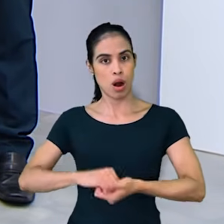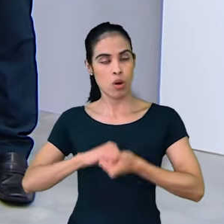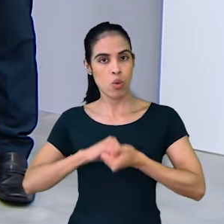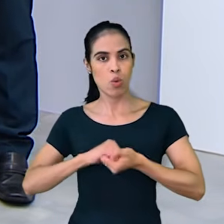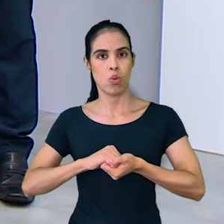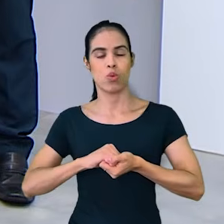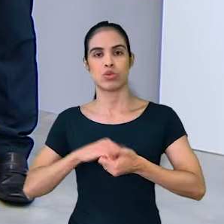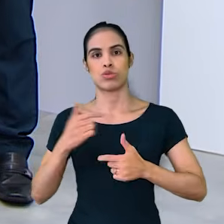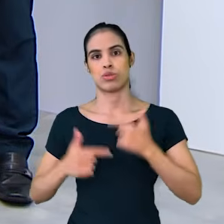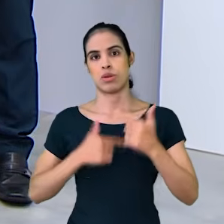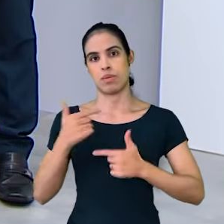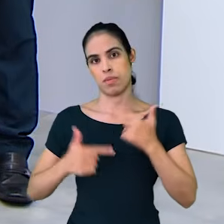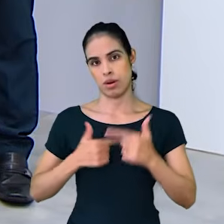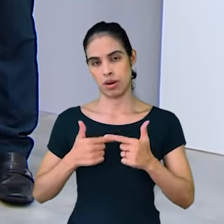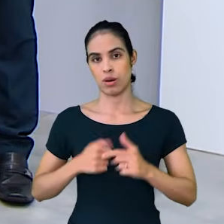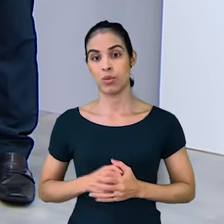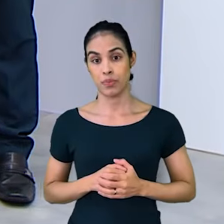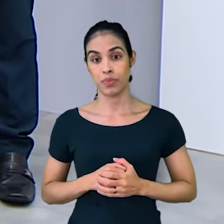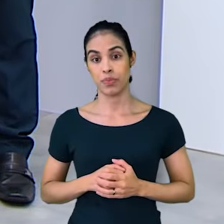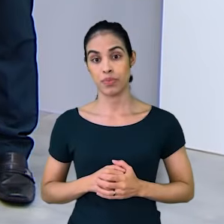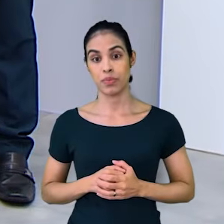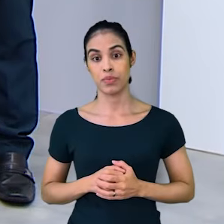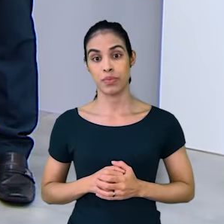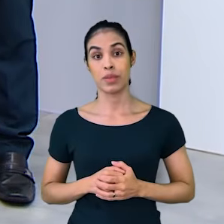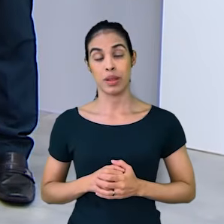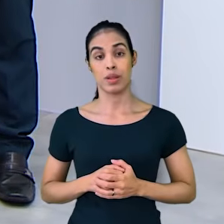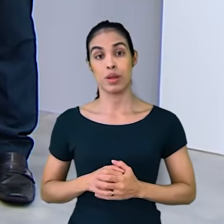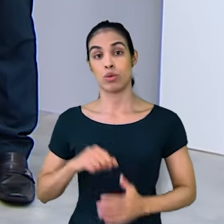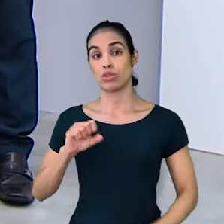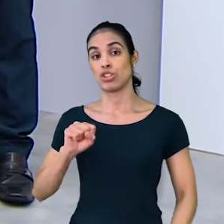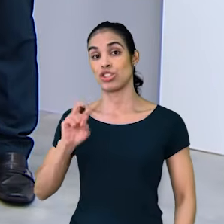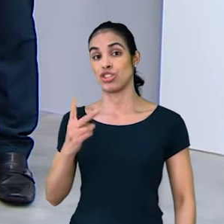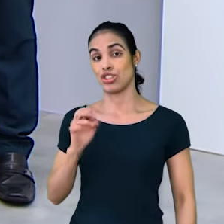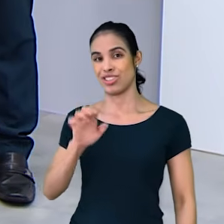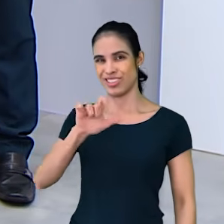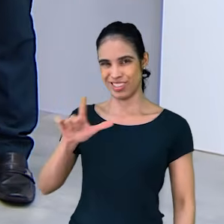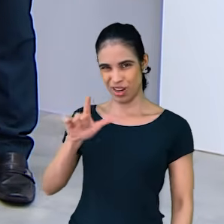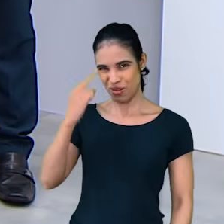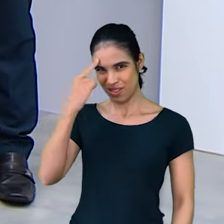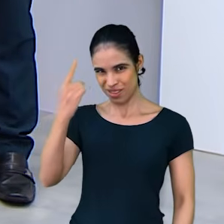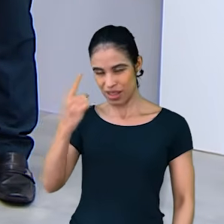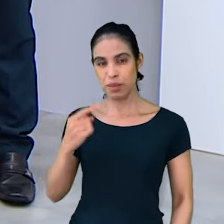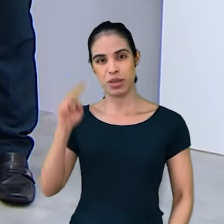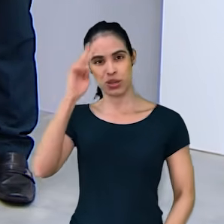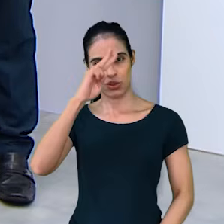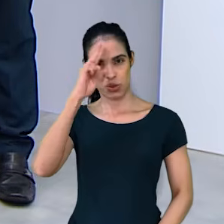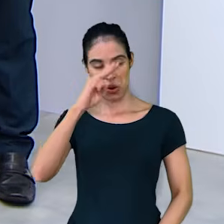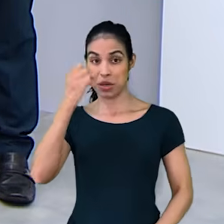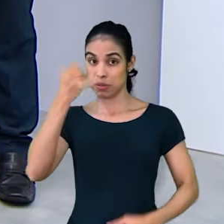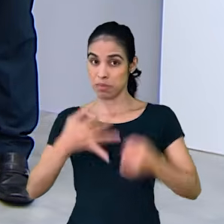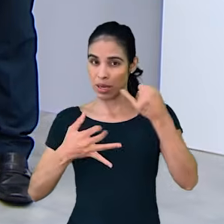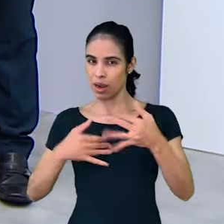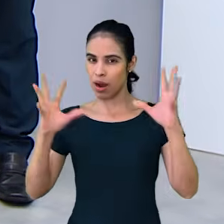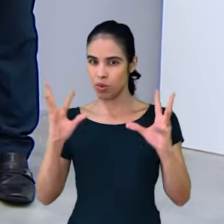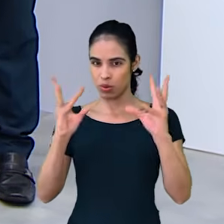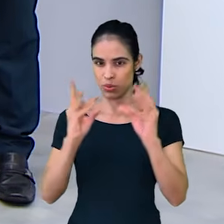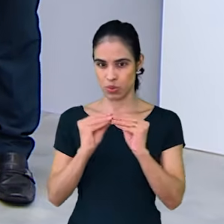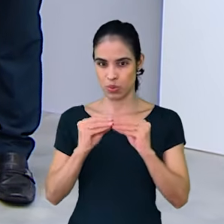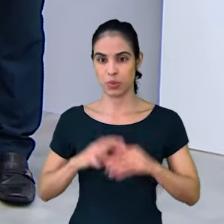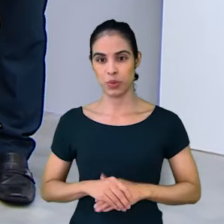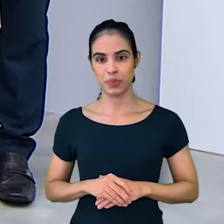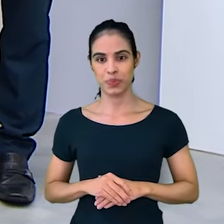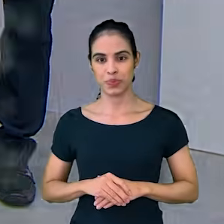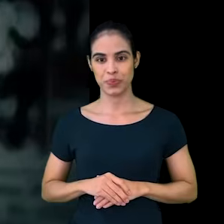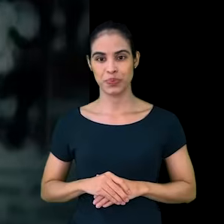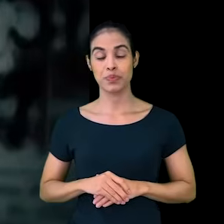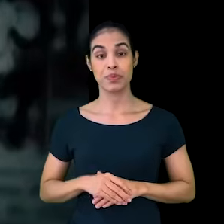realizada pela Justiça do Trabalho, e eu estou falando do caso Shell BASF. Exatamente, Luana. Para relembrar essa história, vamos fazer um breve resumo